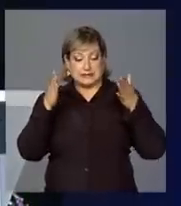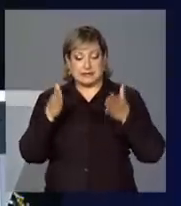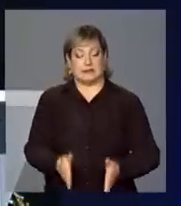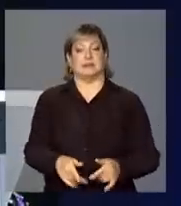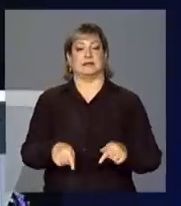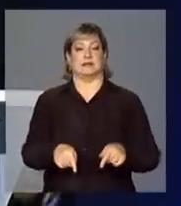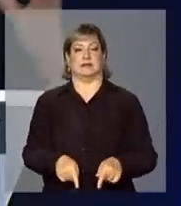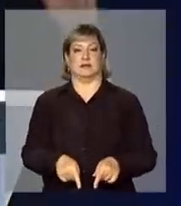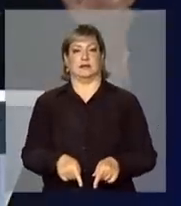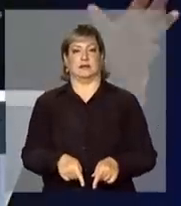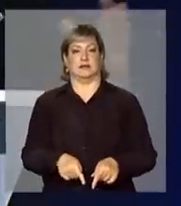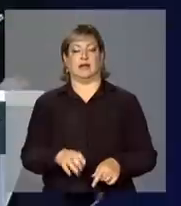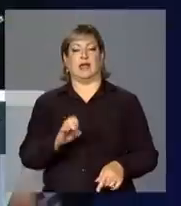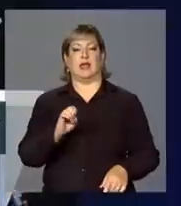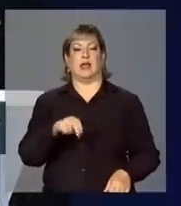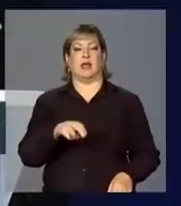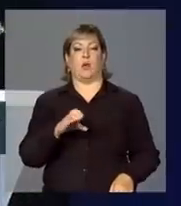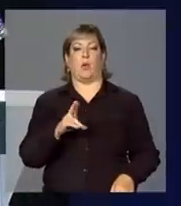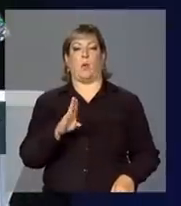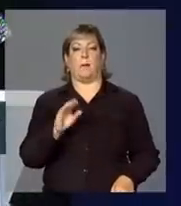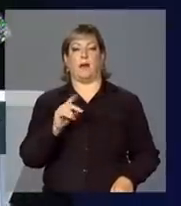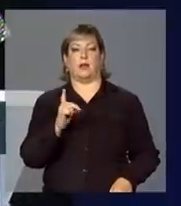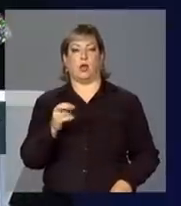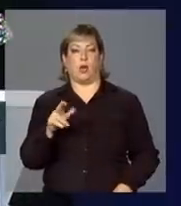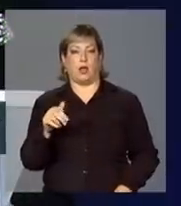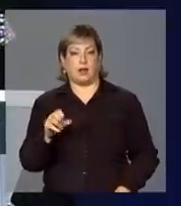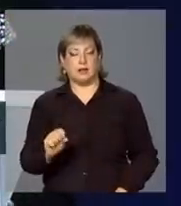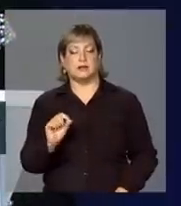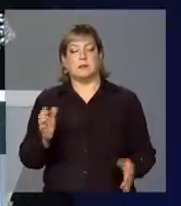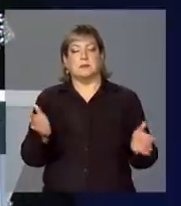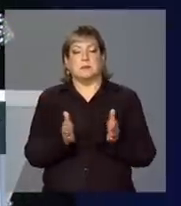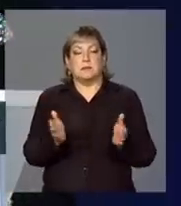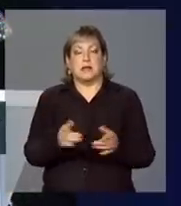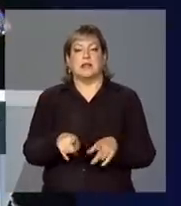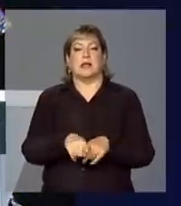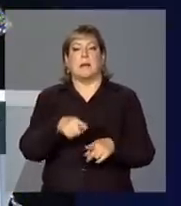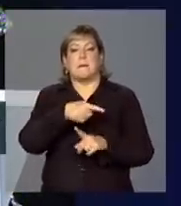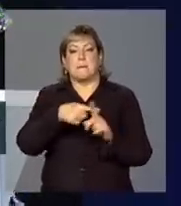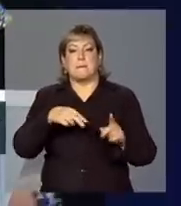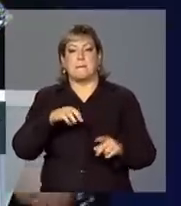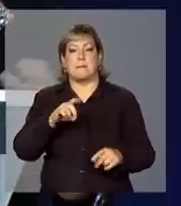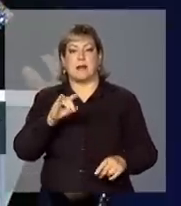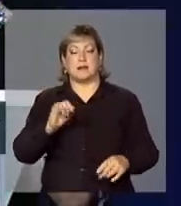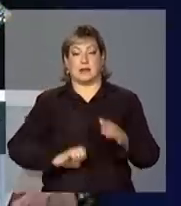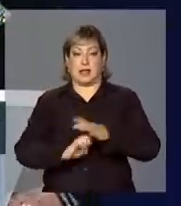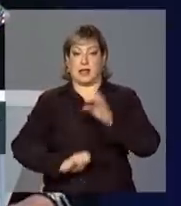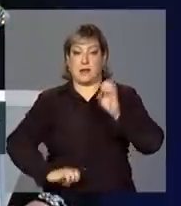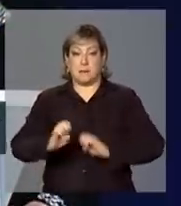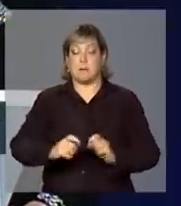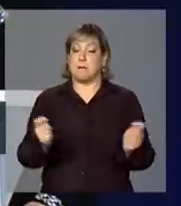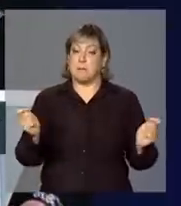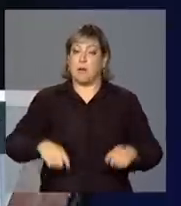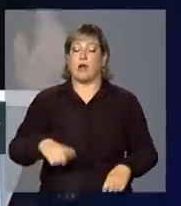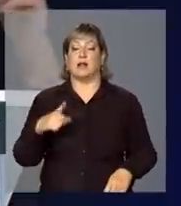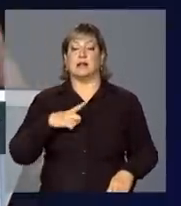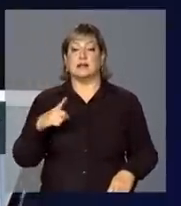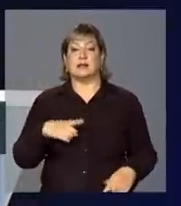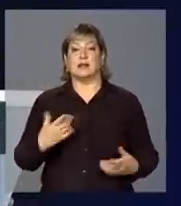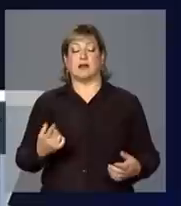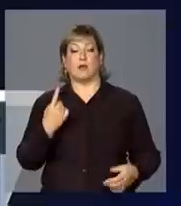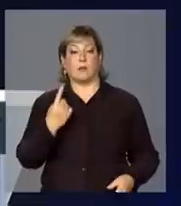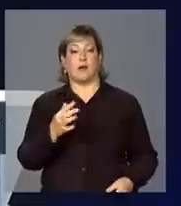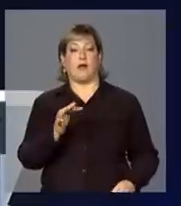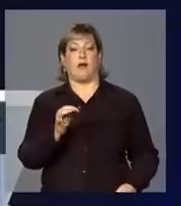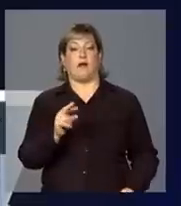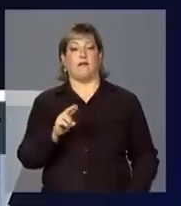em incubadoras nas pequenas e médias empresas. Você pode ter uma